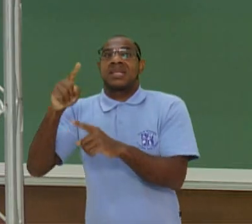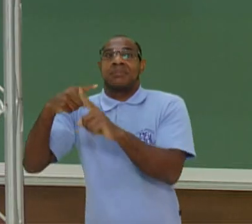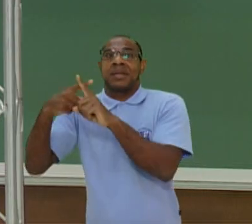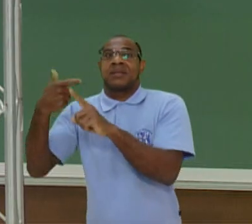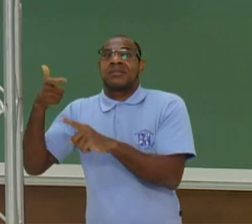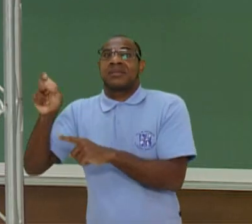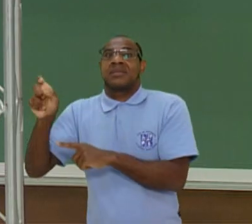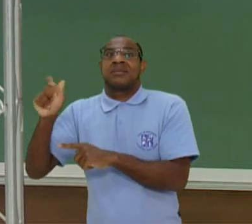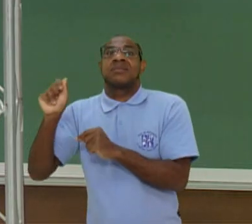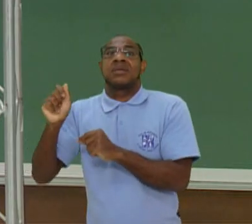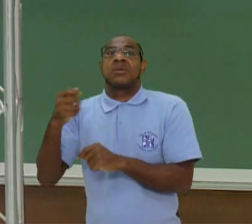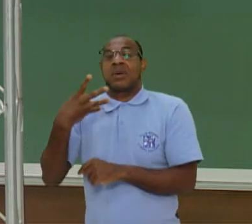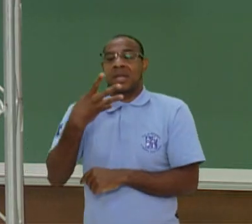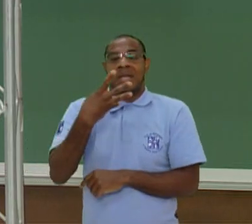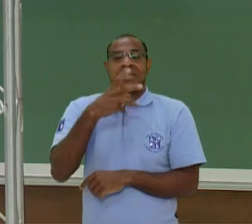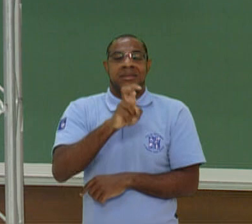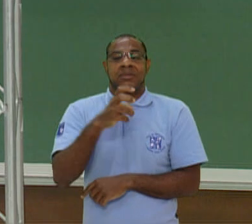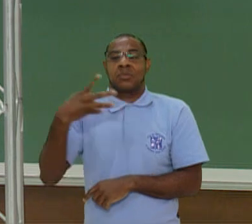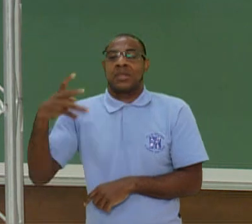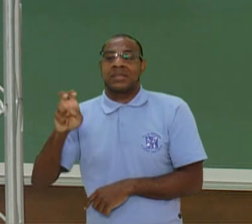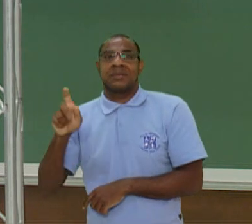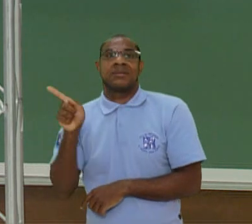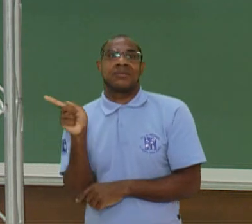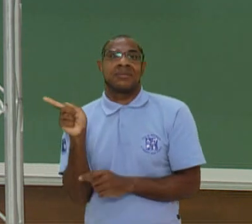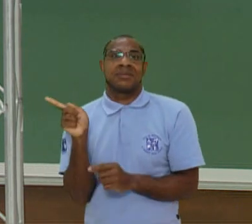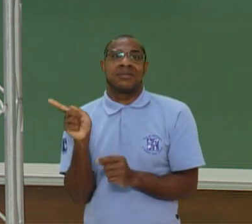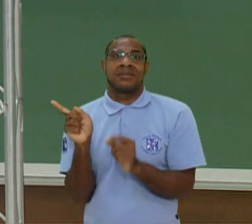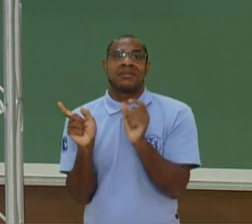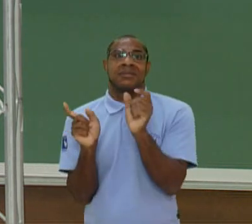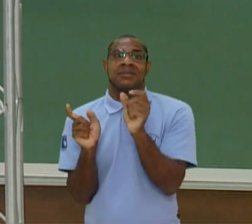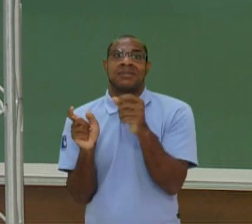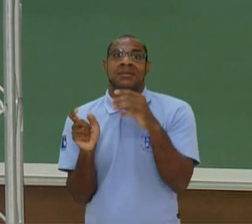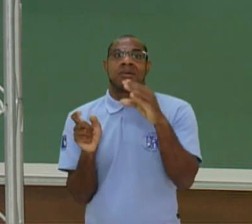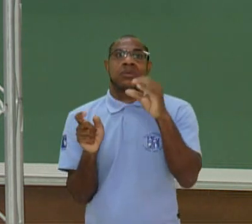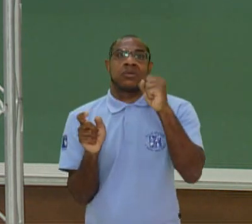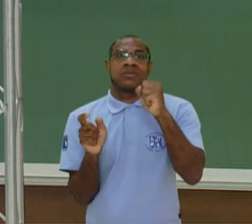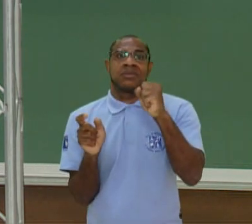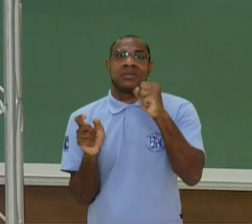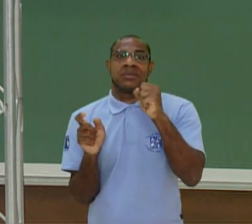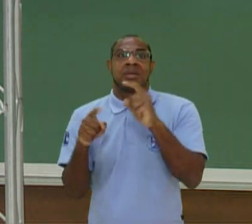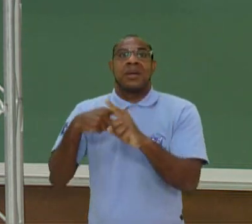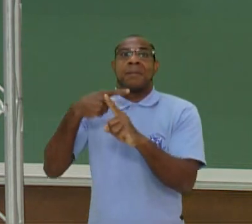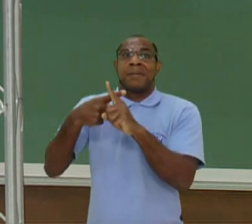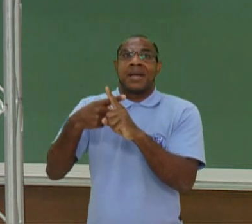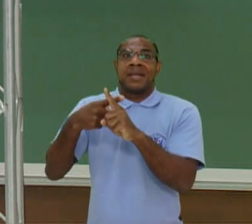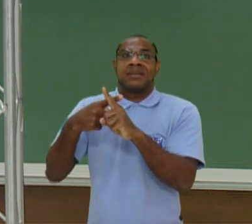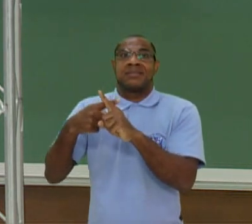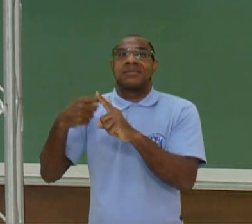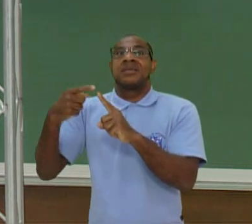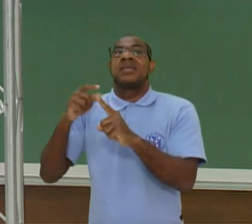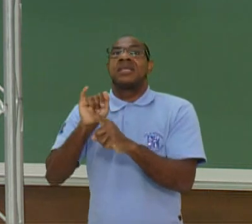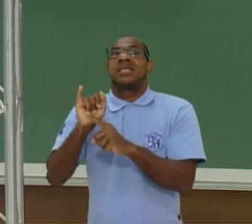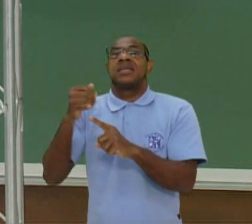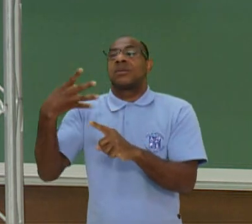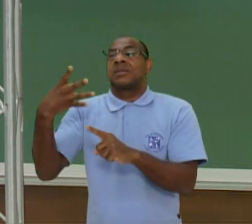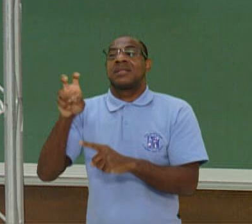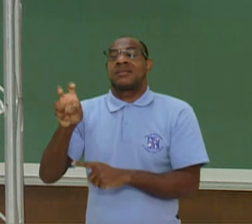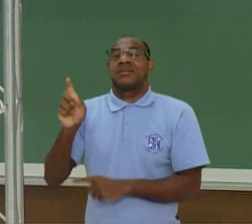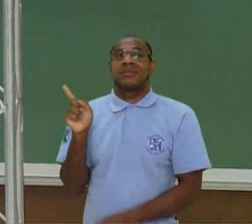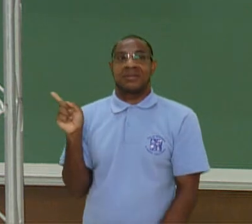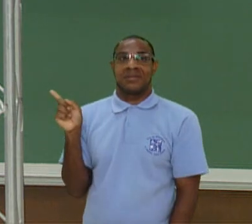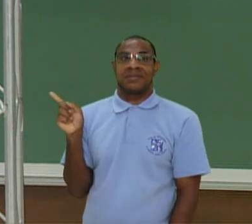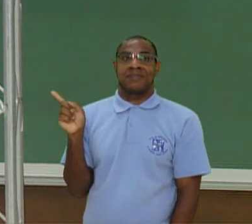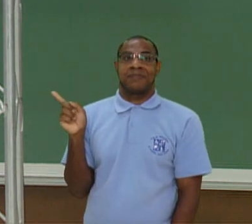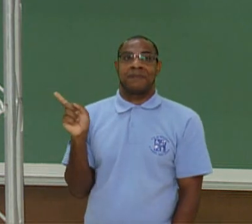que 18, que é o produto dos módulos, vezes cosseno de 45 mais i seno de 45.